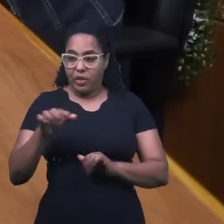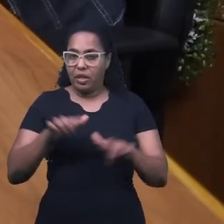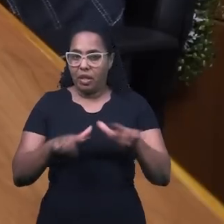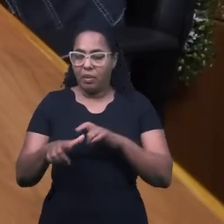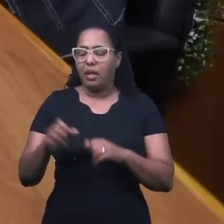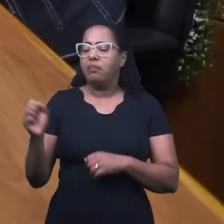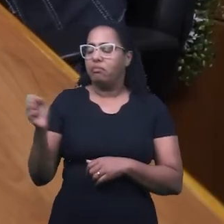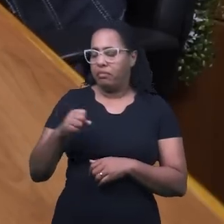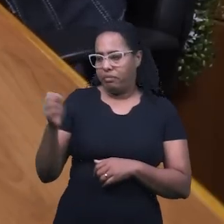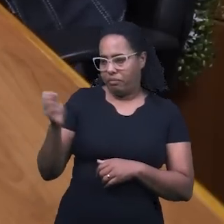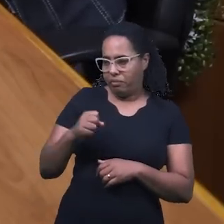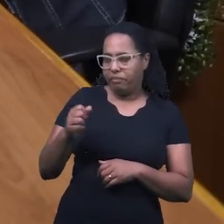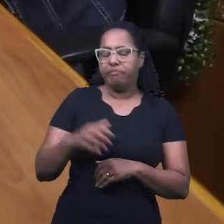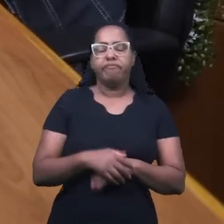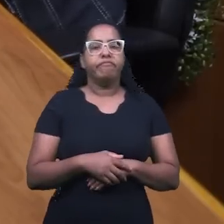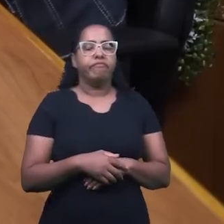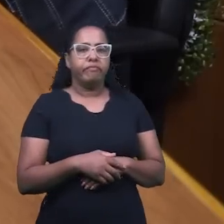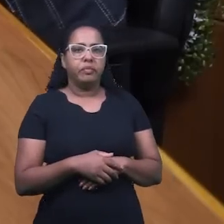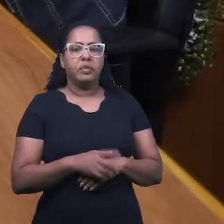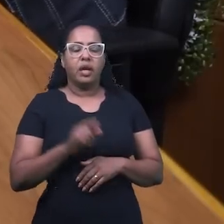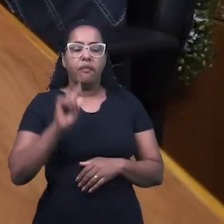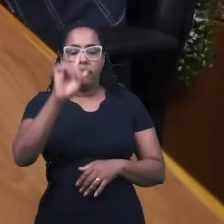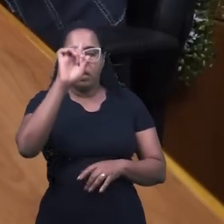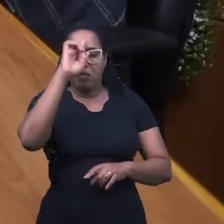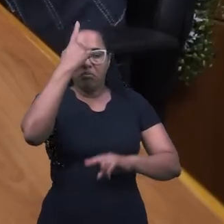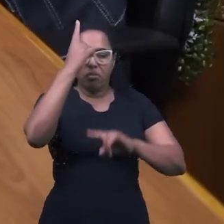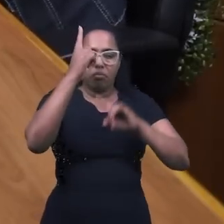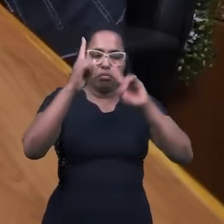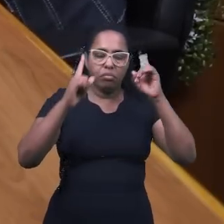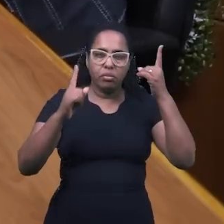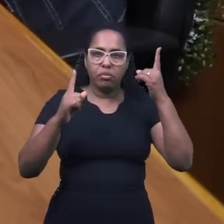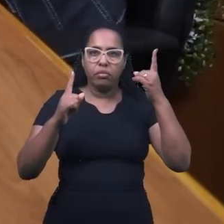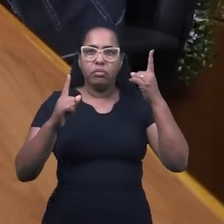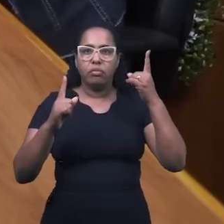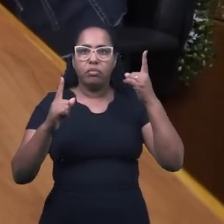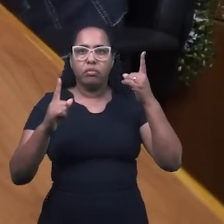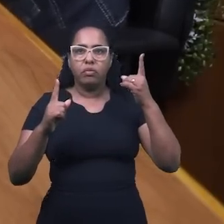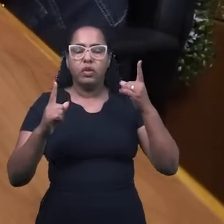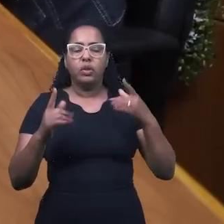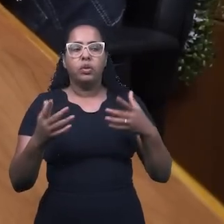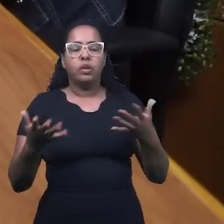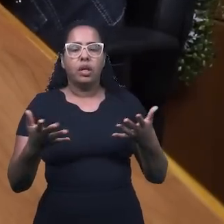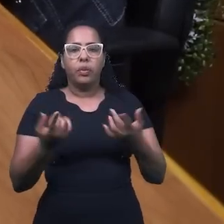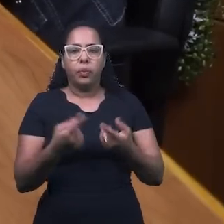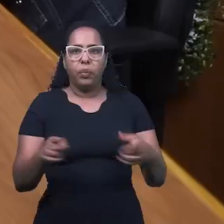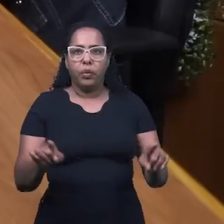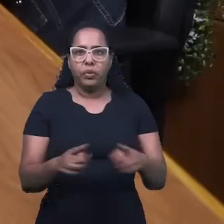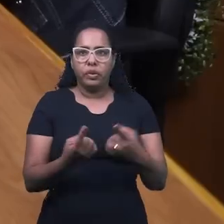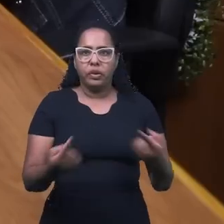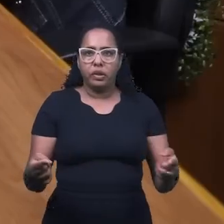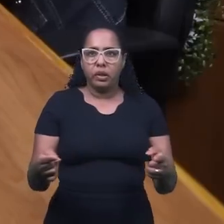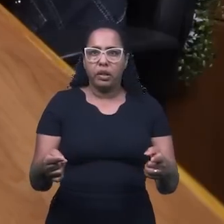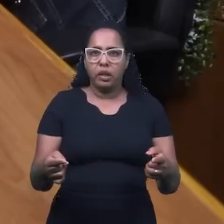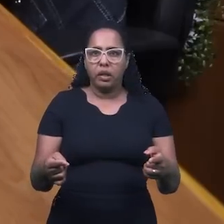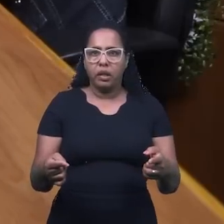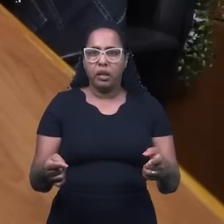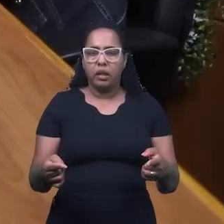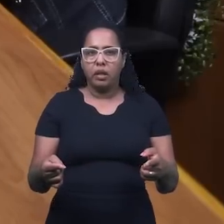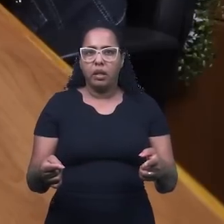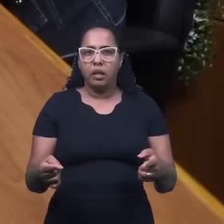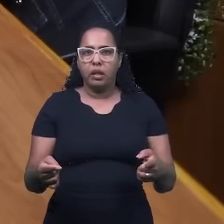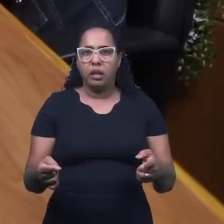Você trabalha com isso, né? Trabalho com isso. Você cria, no caso,